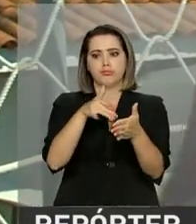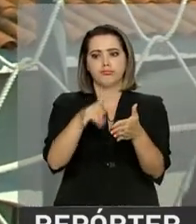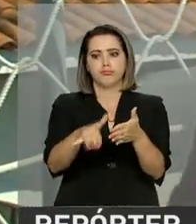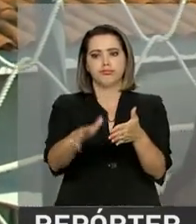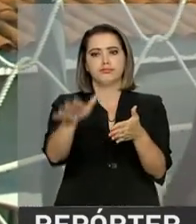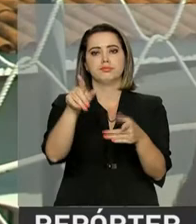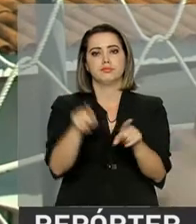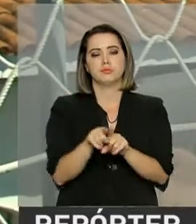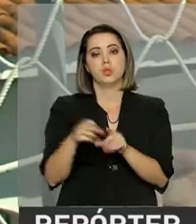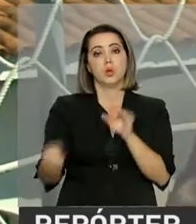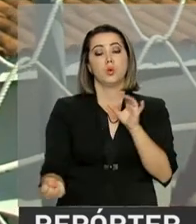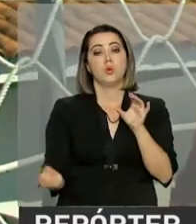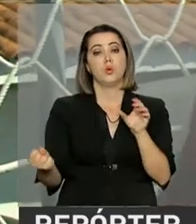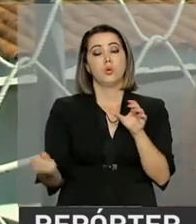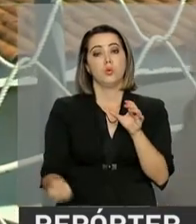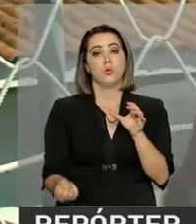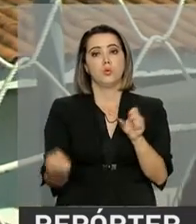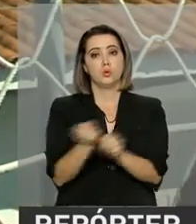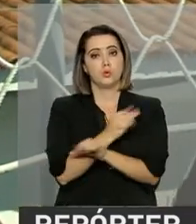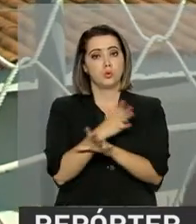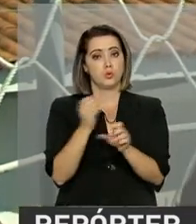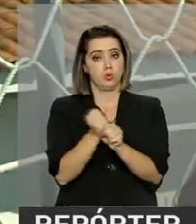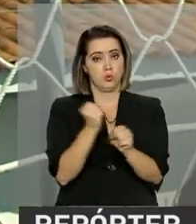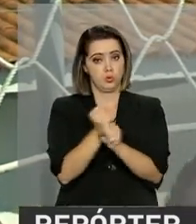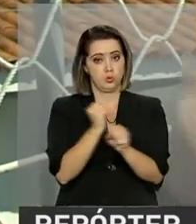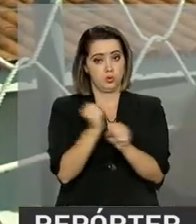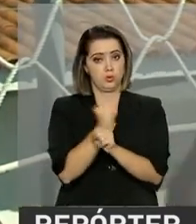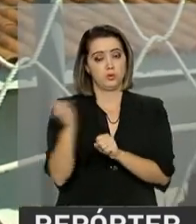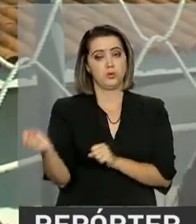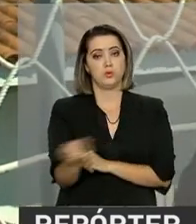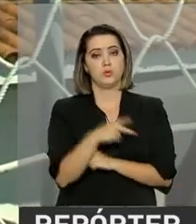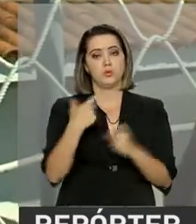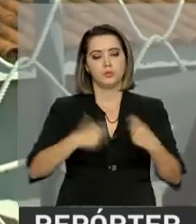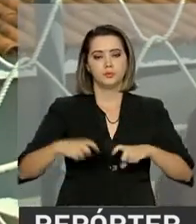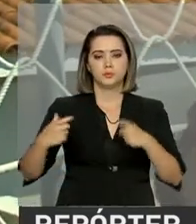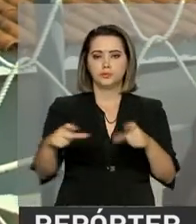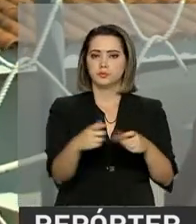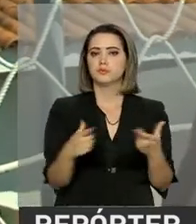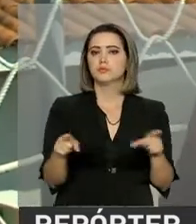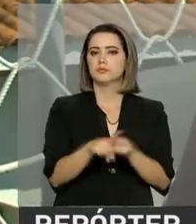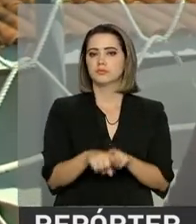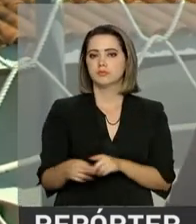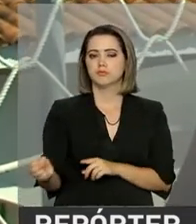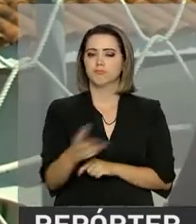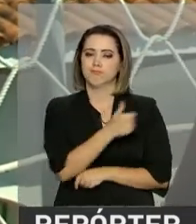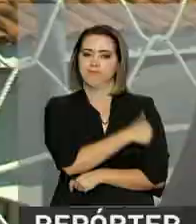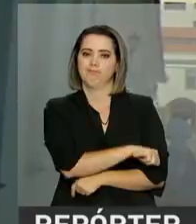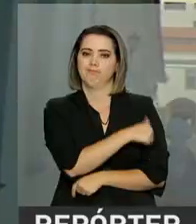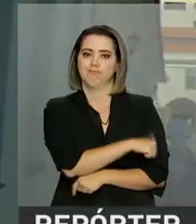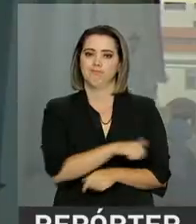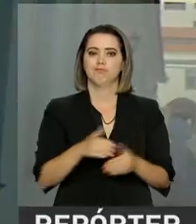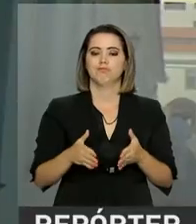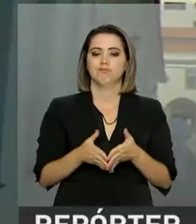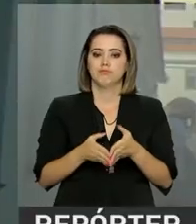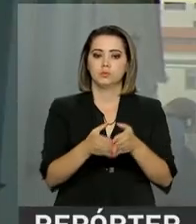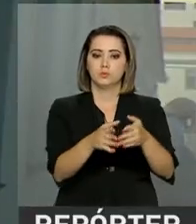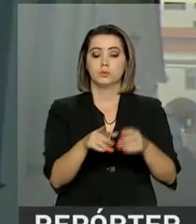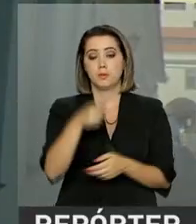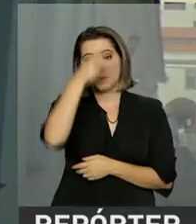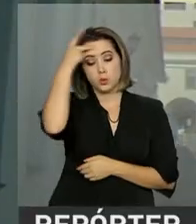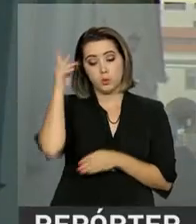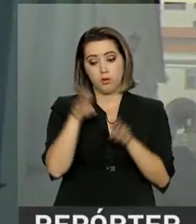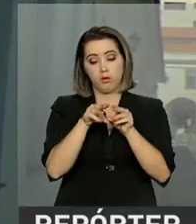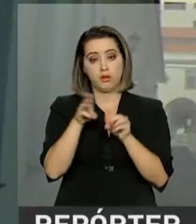espaço a obra é mais uma novidade do projeto de revitalização da zona portuária do rio de janeiro e quem visitar o museu